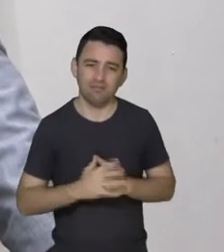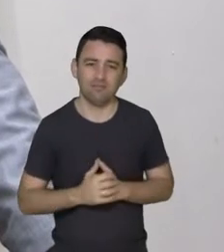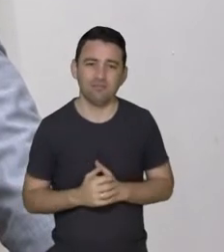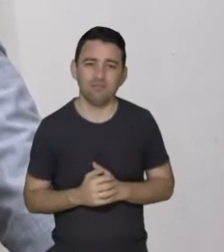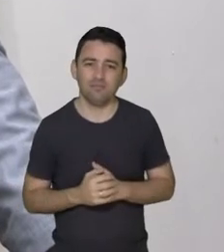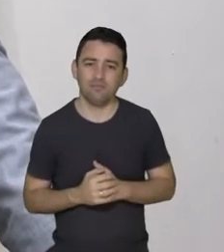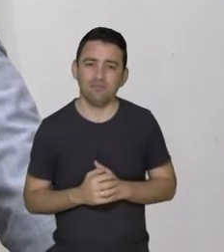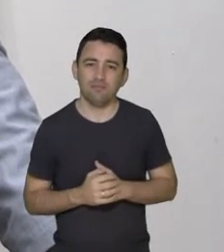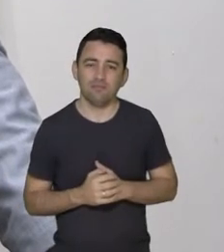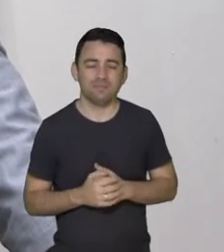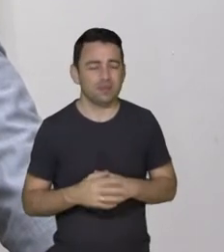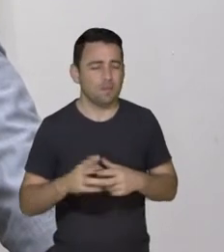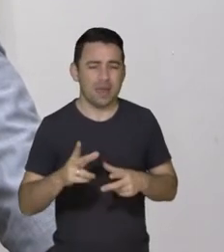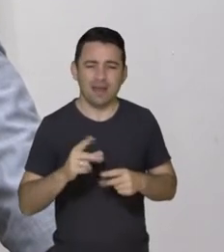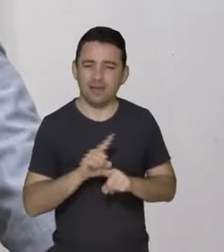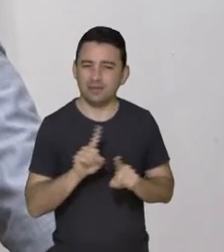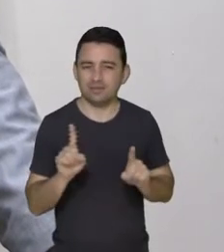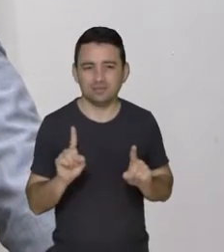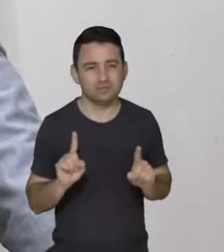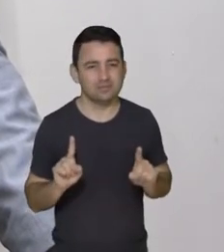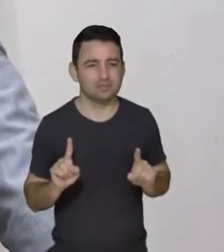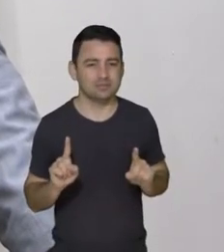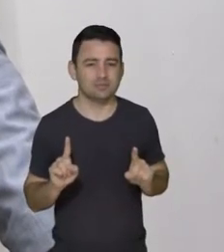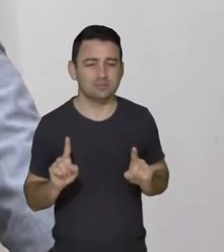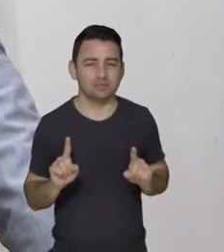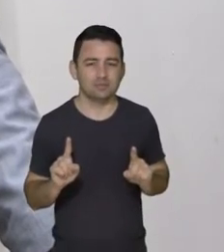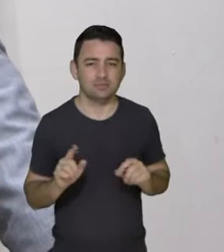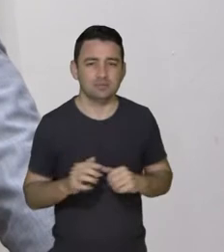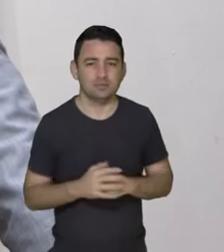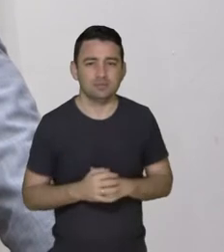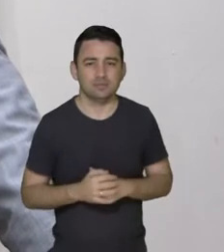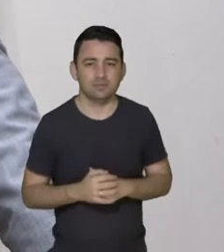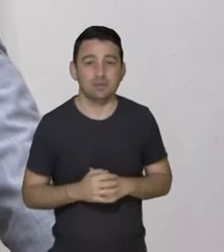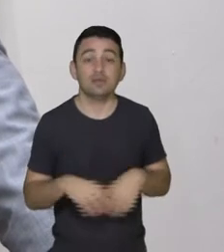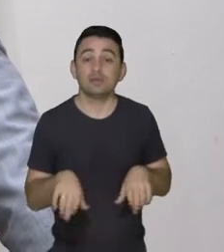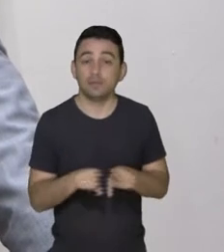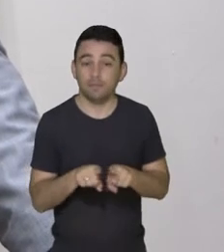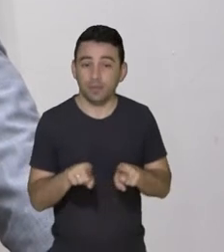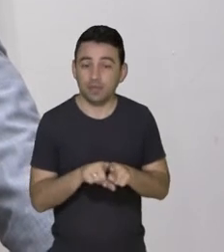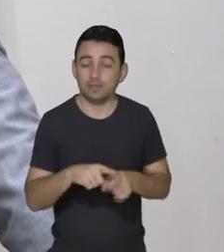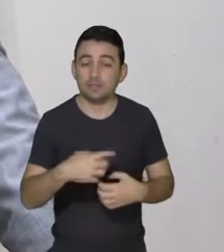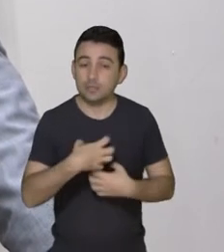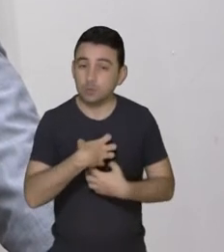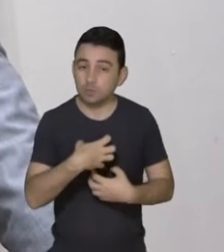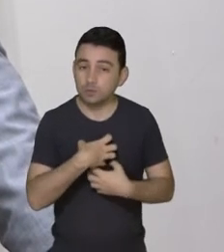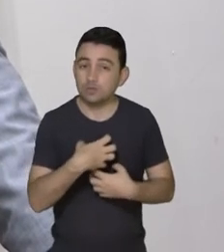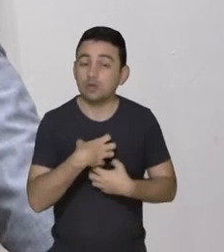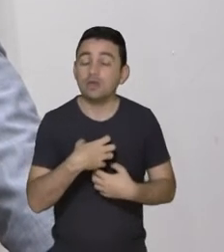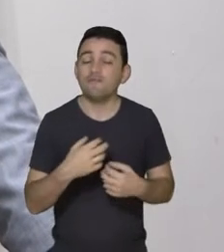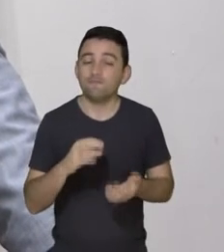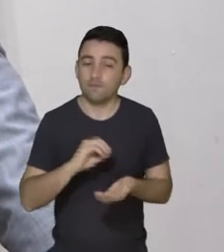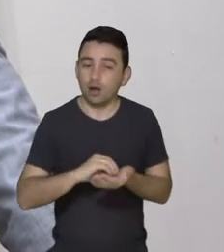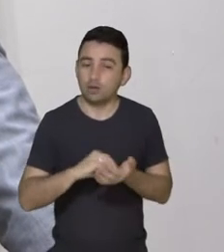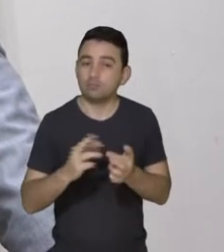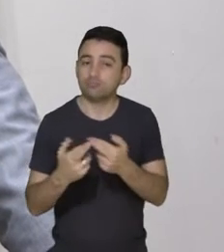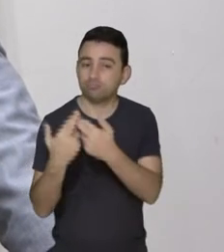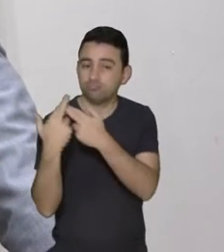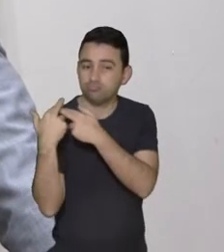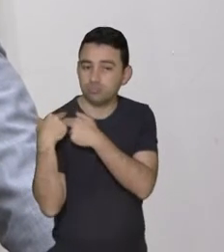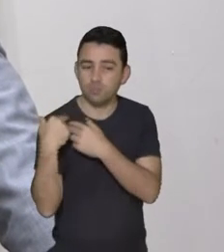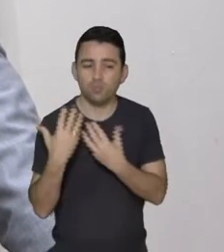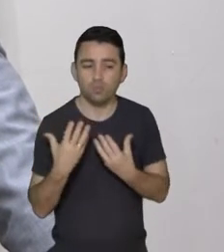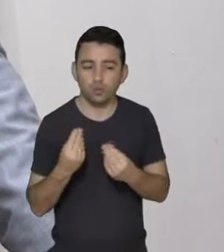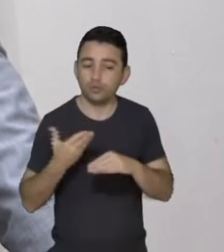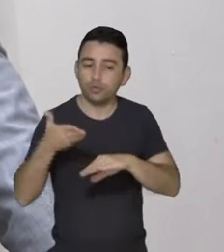não merece que seja assistido e também por um sentimento de responsabilidade de muitos que não foram as